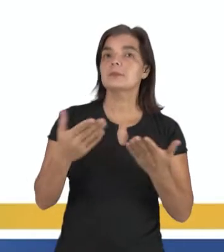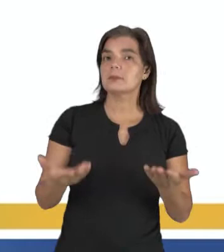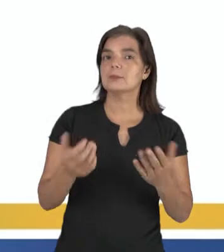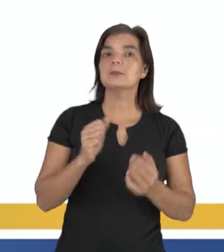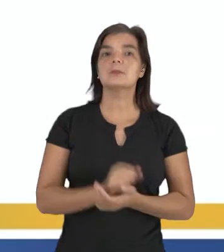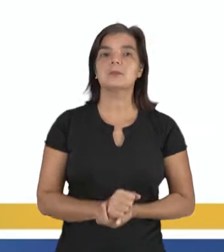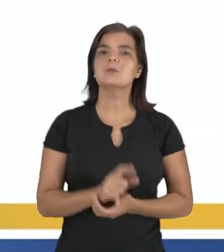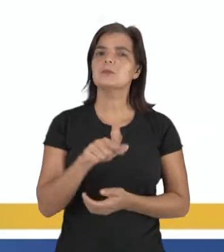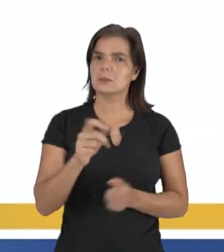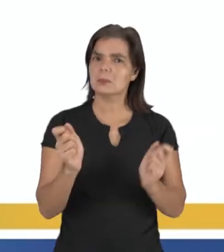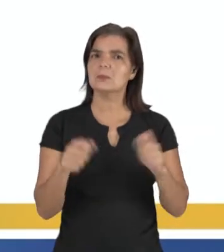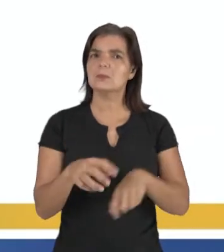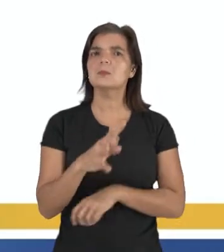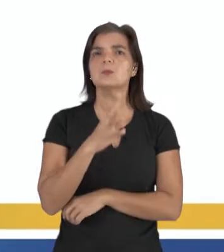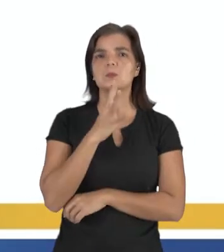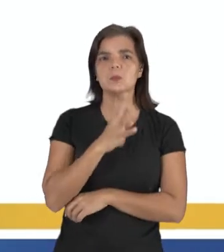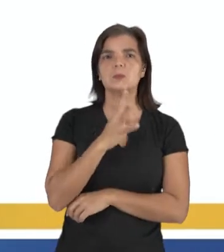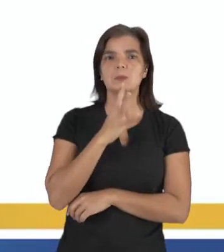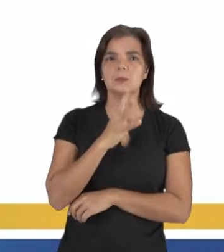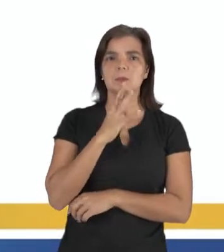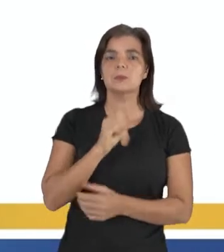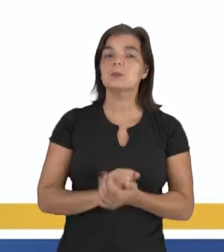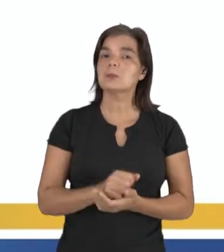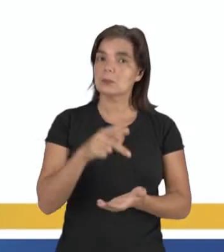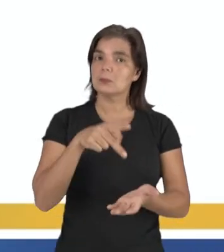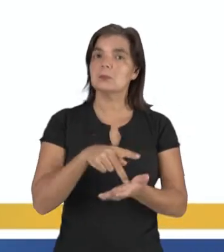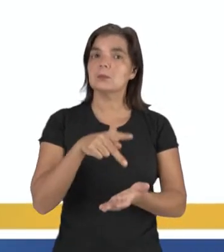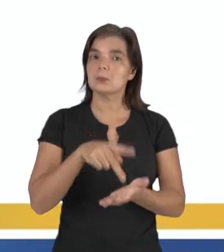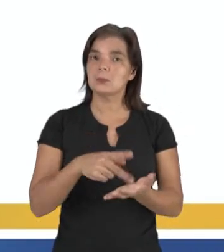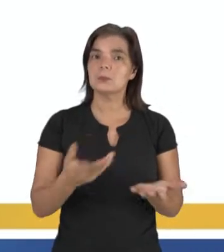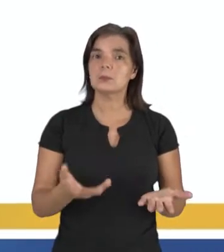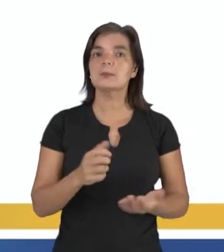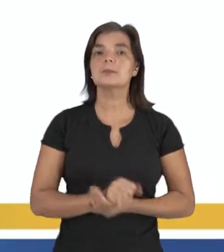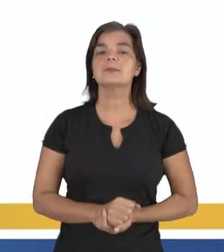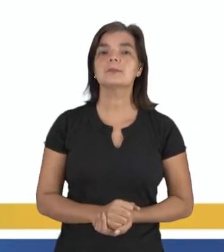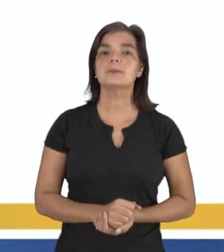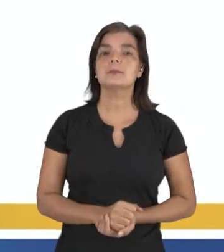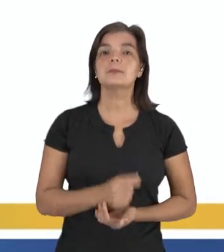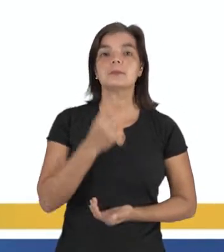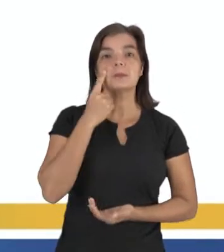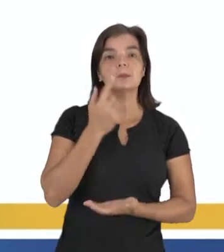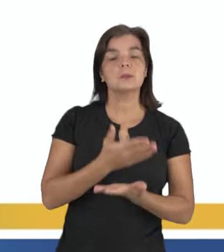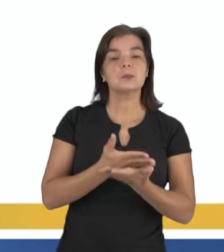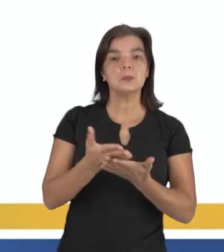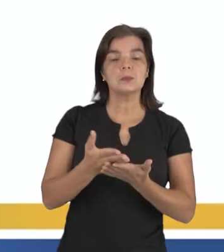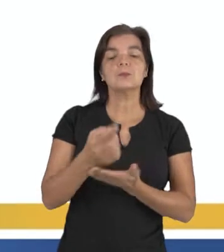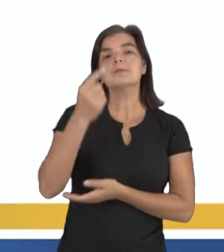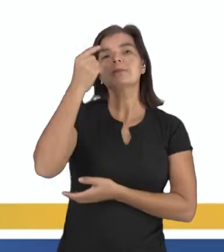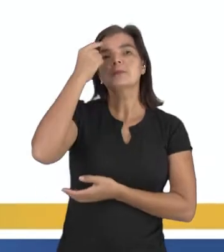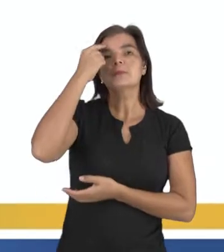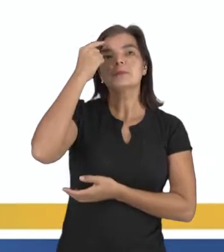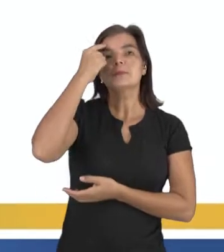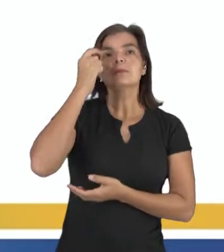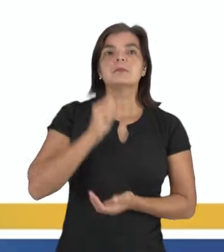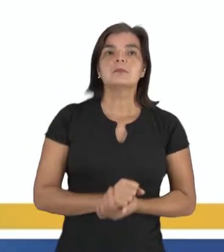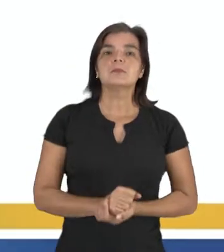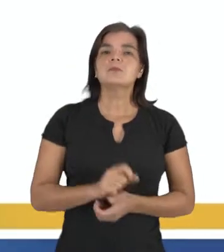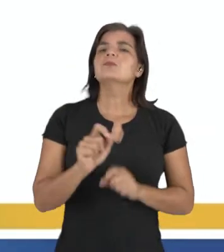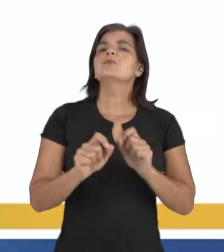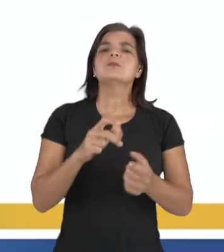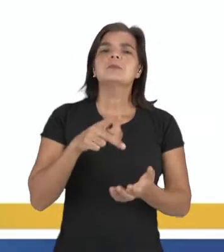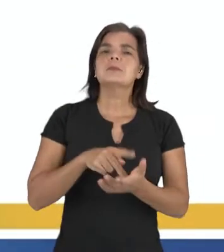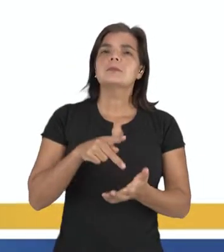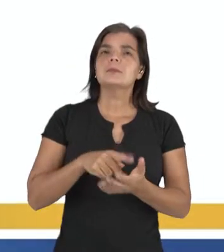Afinal, é possível conhecer a verdade? Então, vamos começar a nossa reflexão. O que